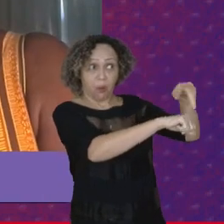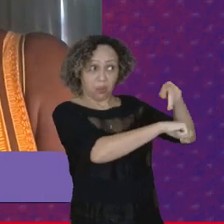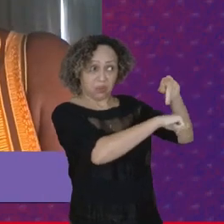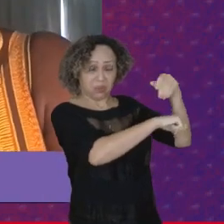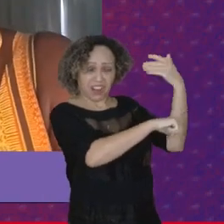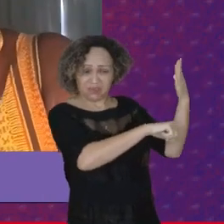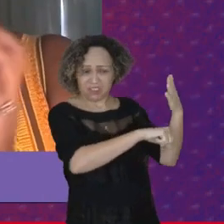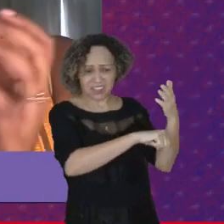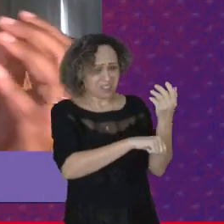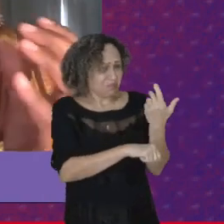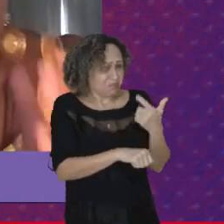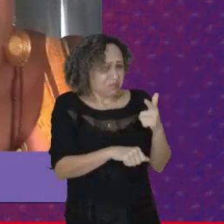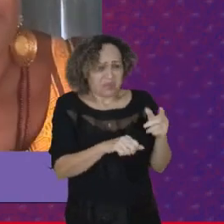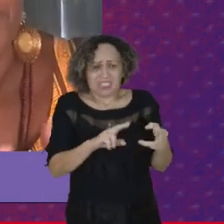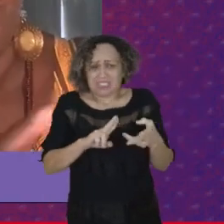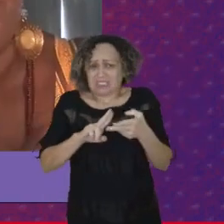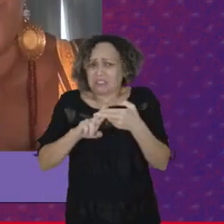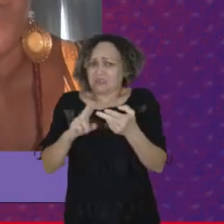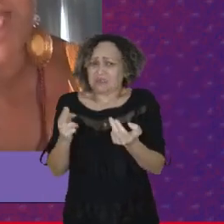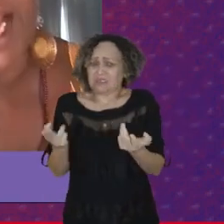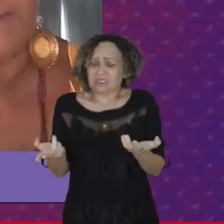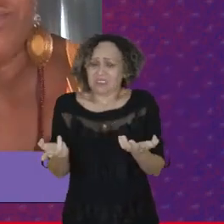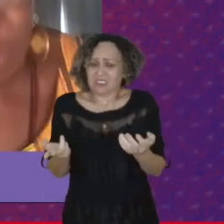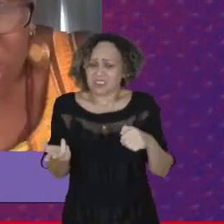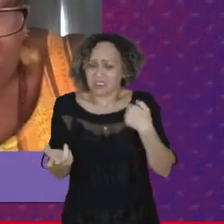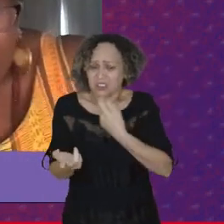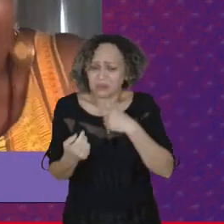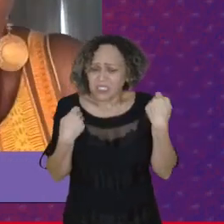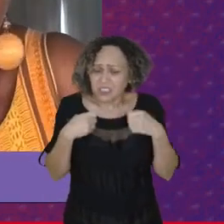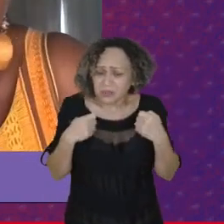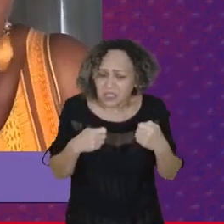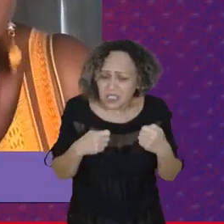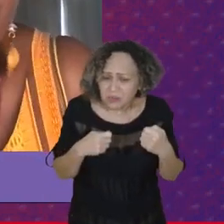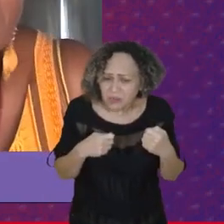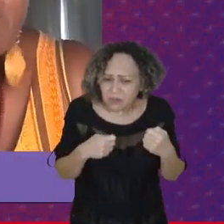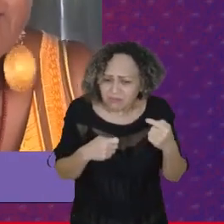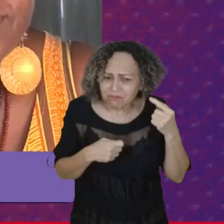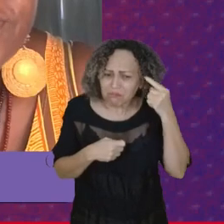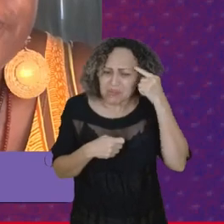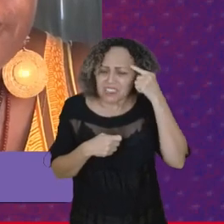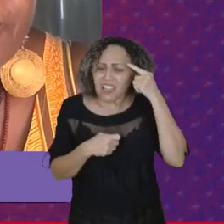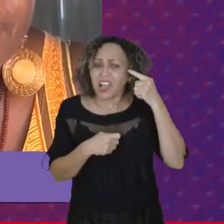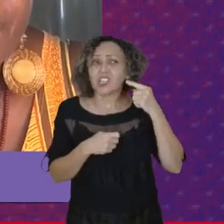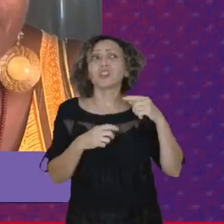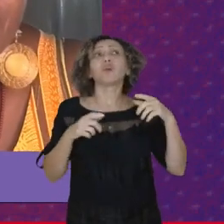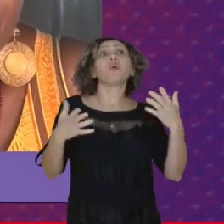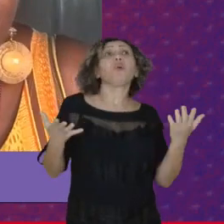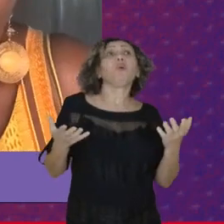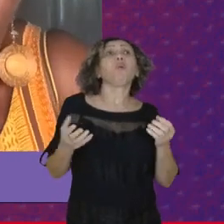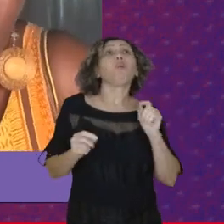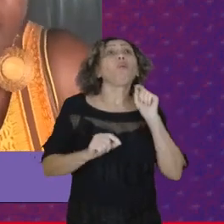Ou seja, precisamos sempre nos voltarmos da onde estamos falando. Qual é